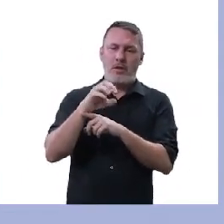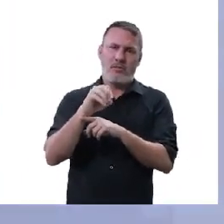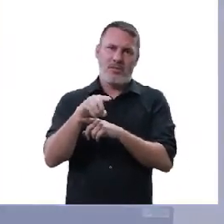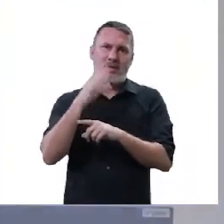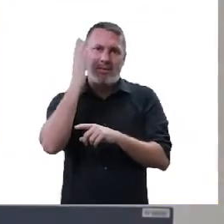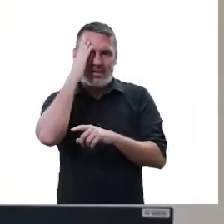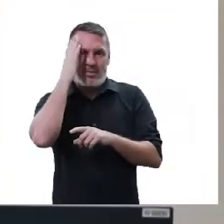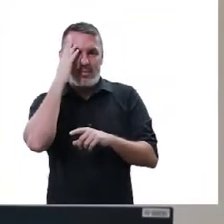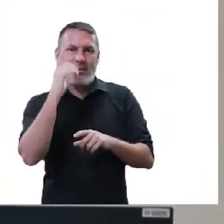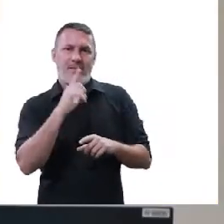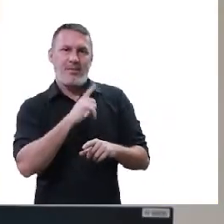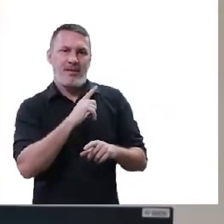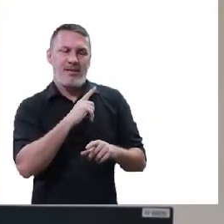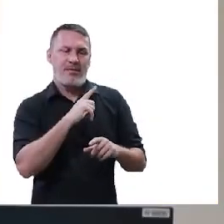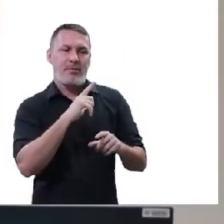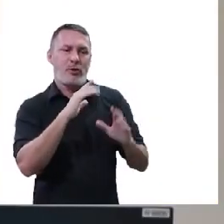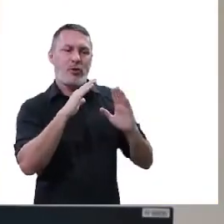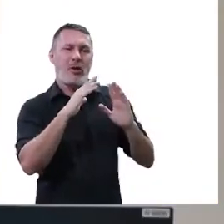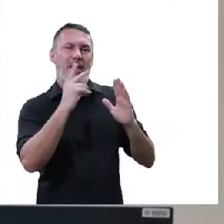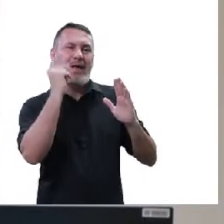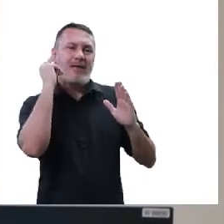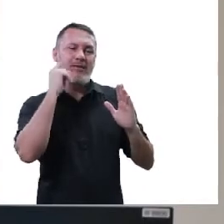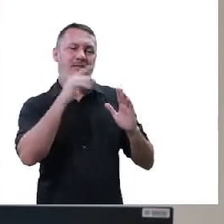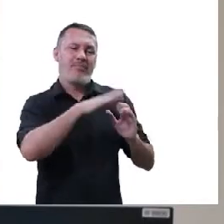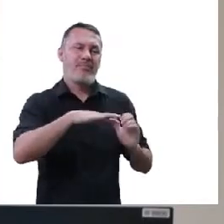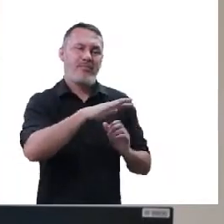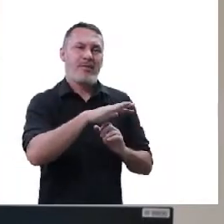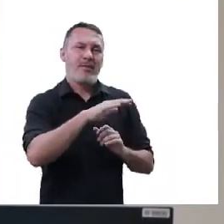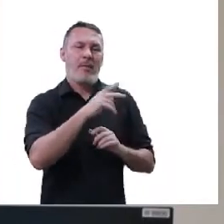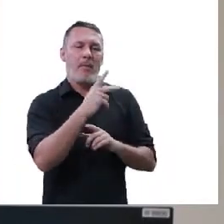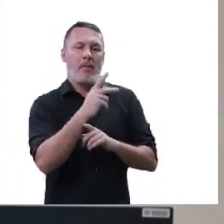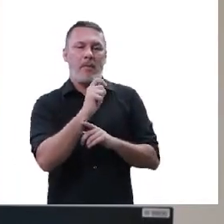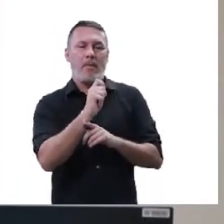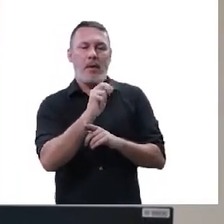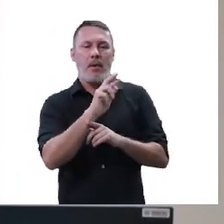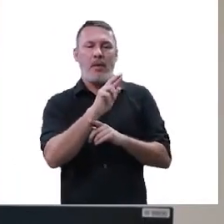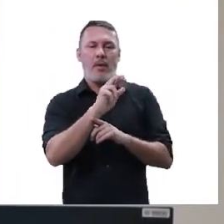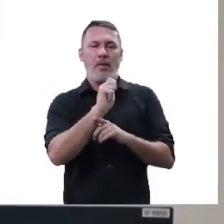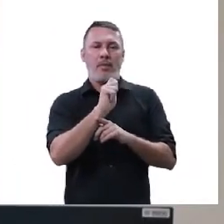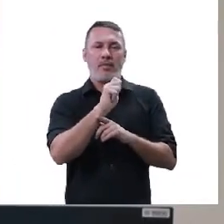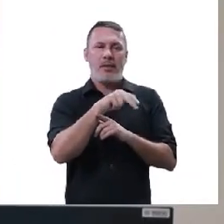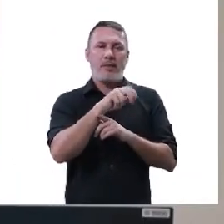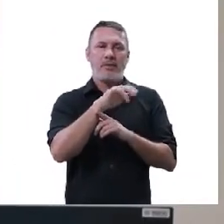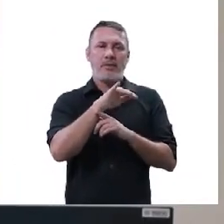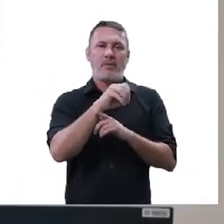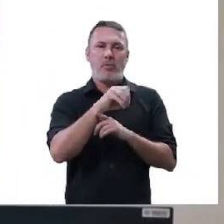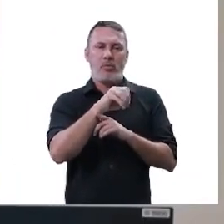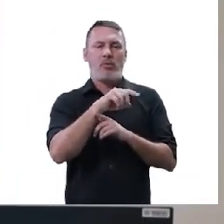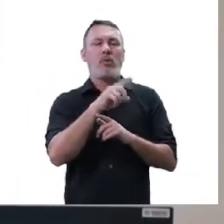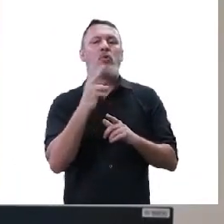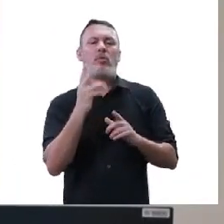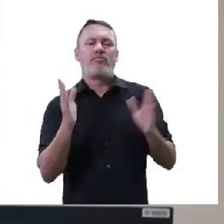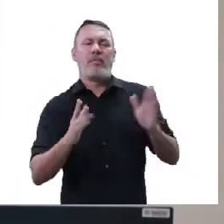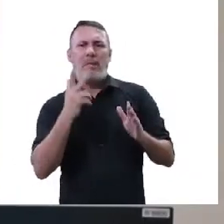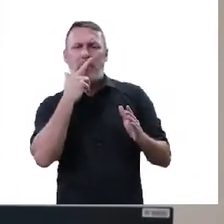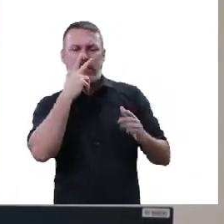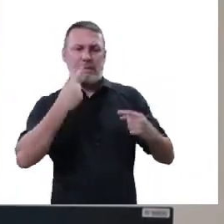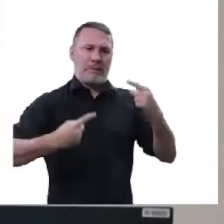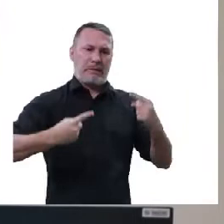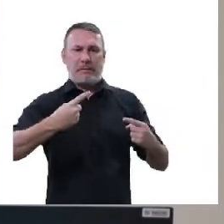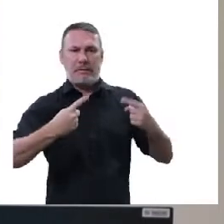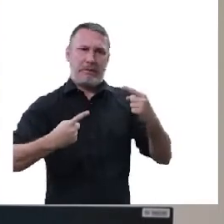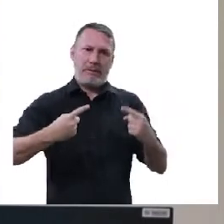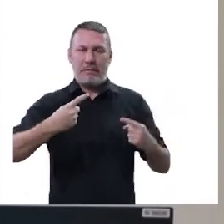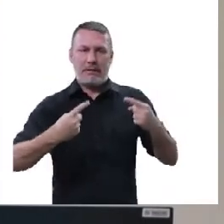uma briga com uma escola chamada parnasianismo. Qual é o foco do parnasianismo? O foco do parnasianismo era